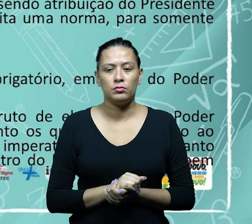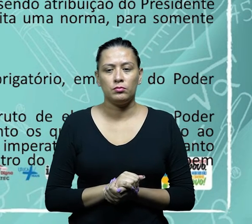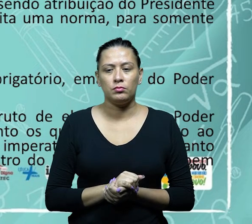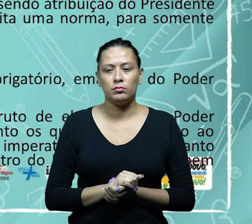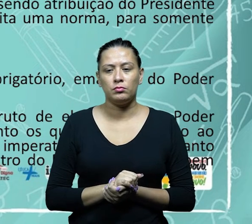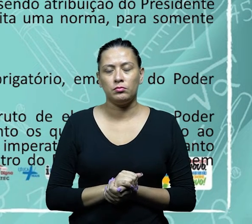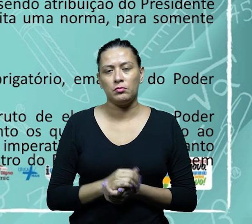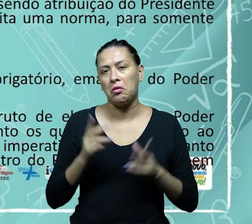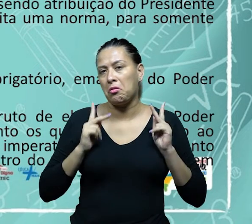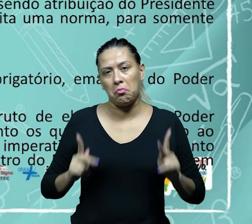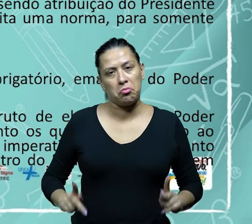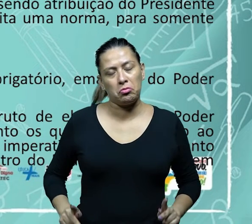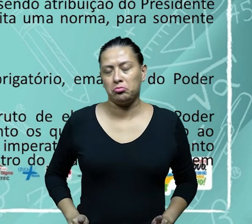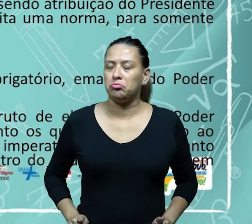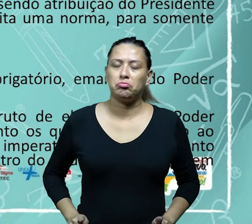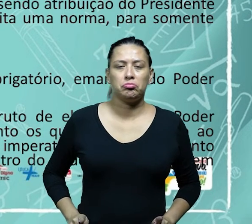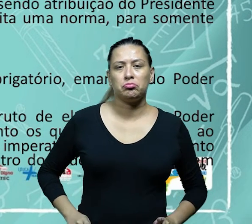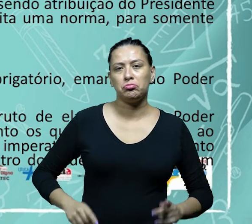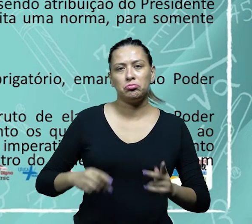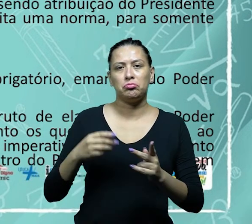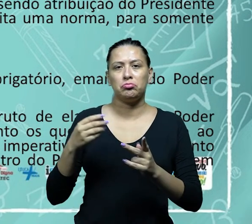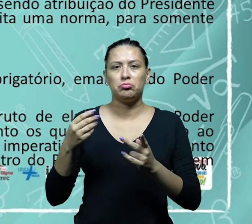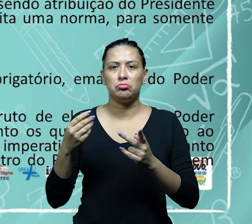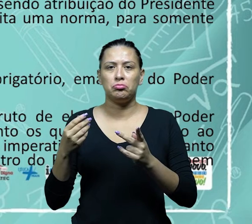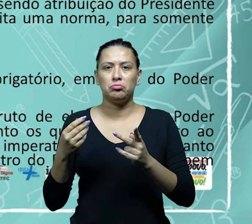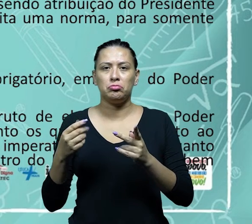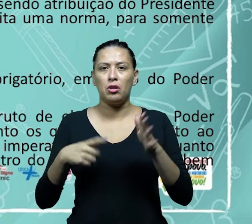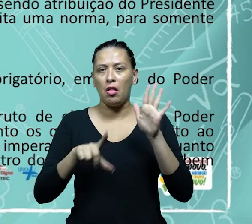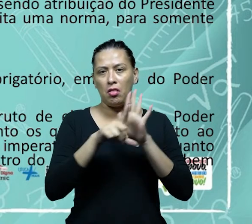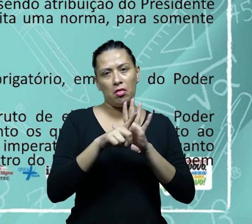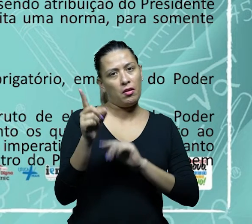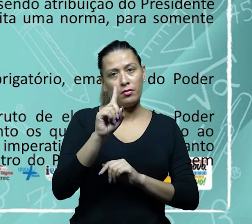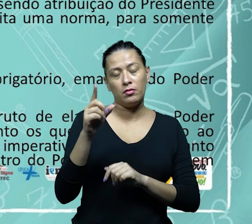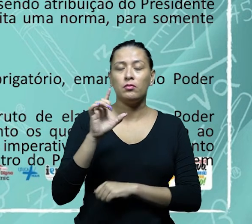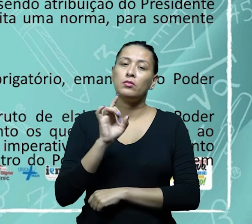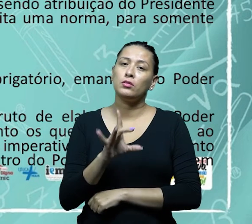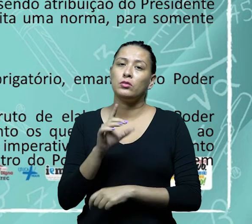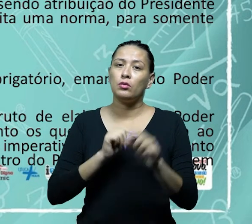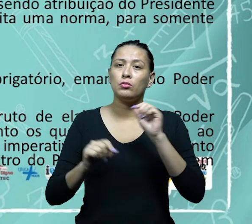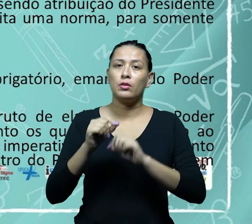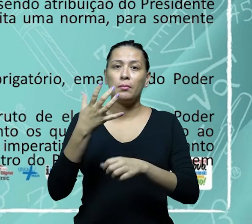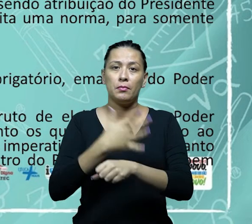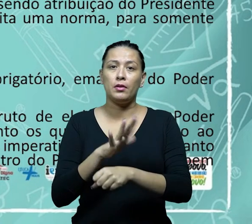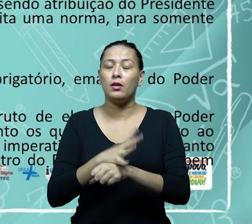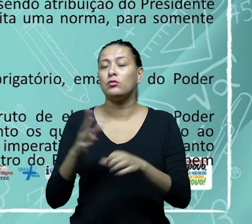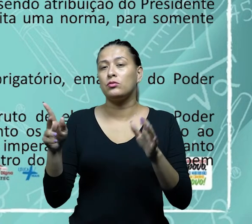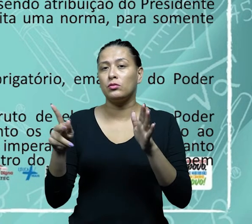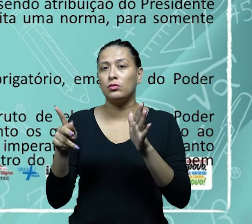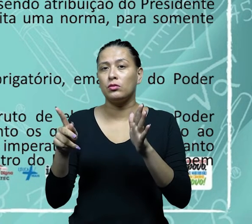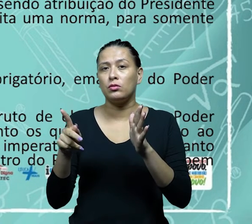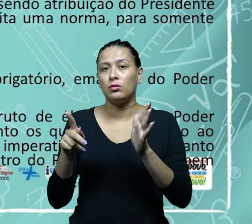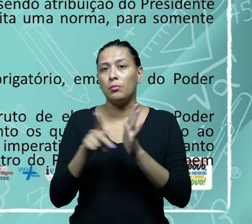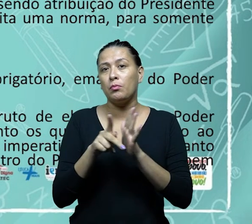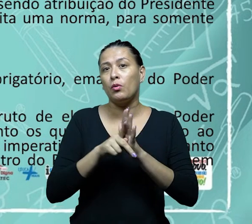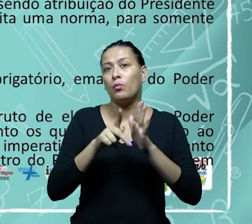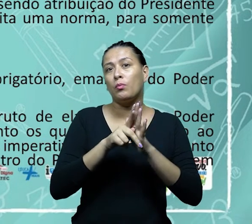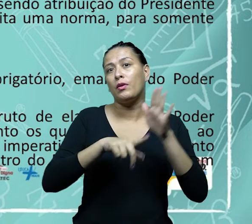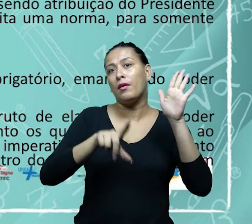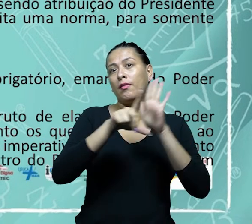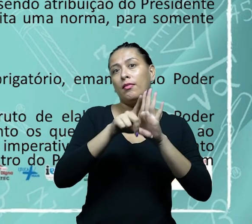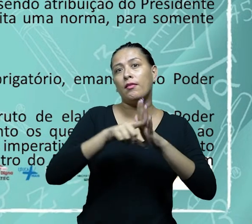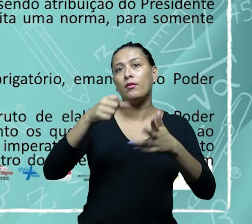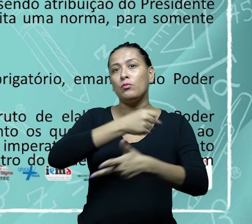qualquer ato que regula a conduta né É de fato como lei a gente é considera apenas aquele